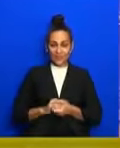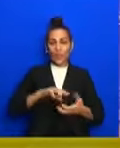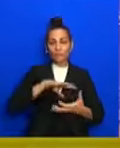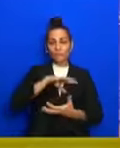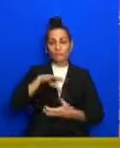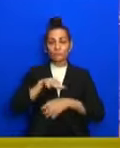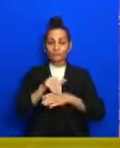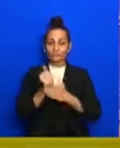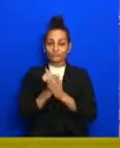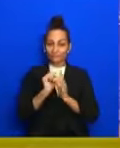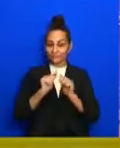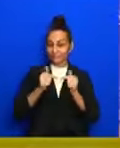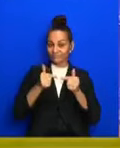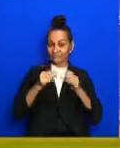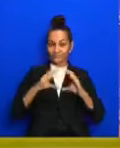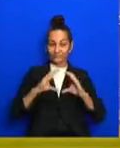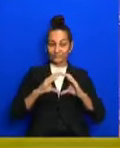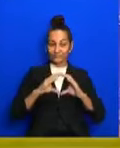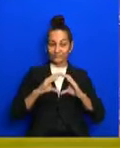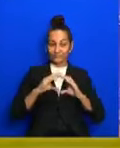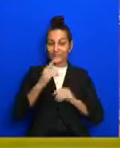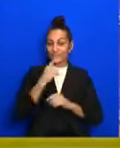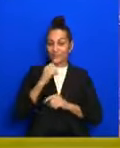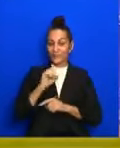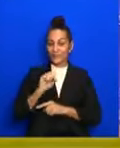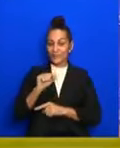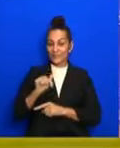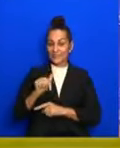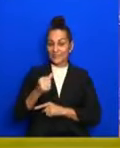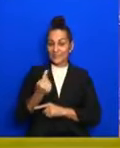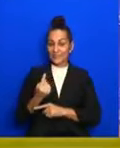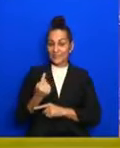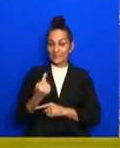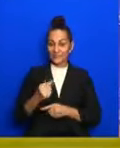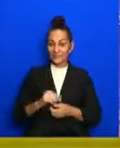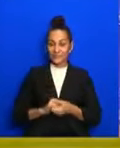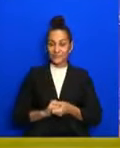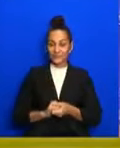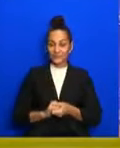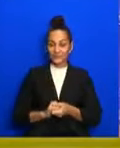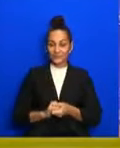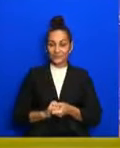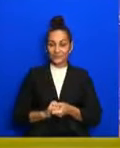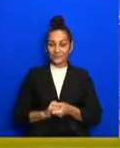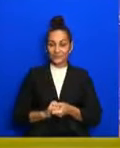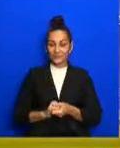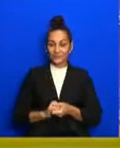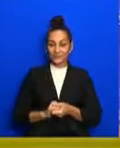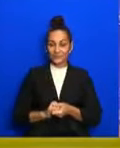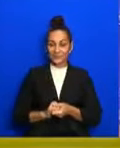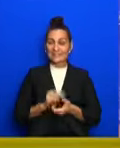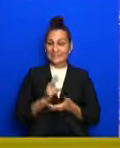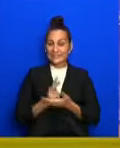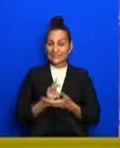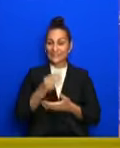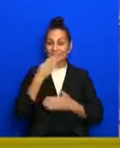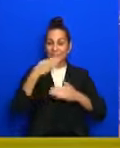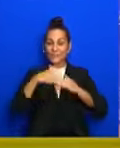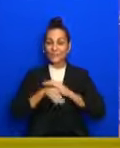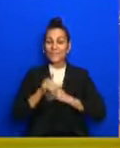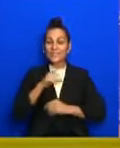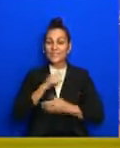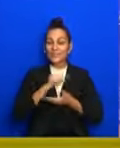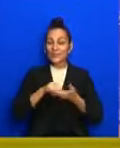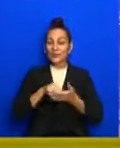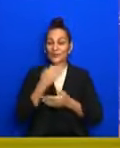O globo girando, você chamando, a sorte chegando. Bola vermelha 71, vermelha número 71. Na sequência da Time Mania